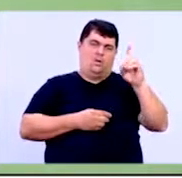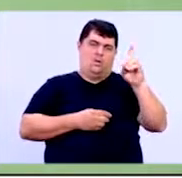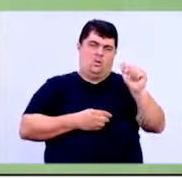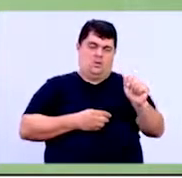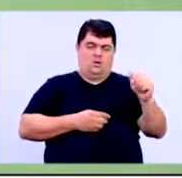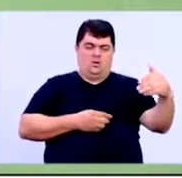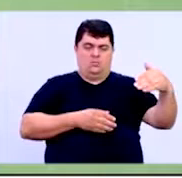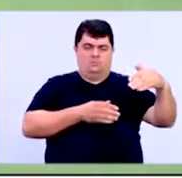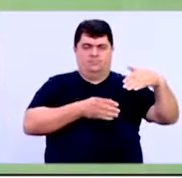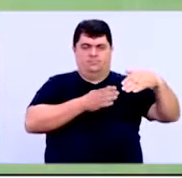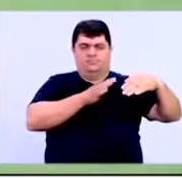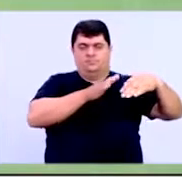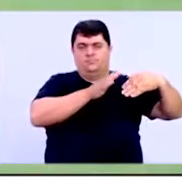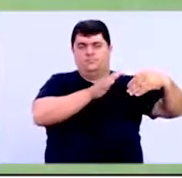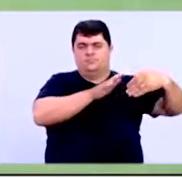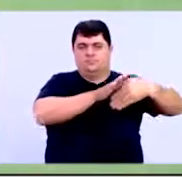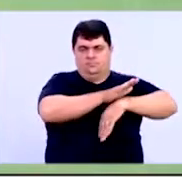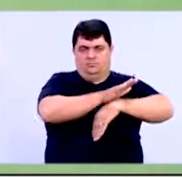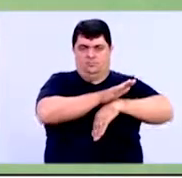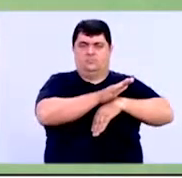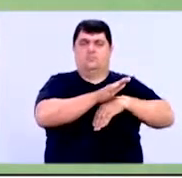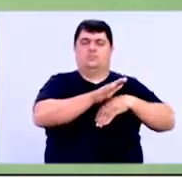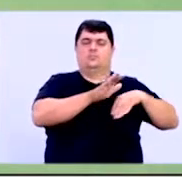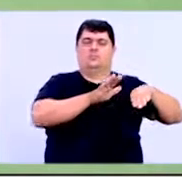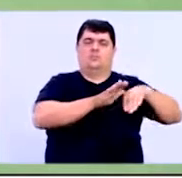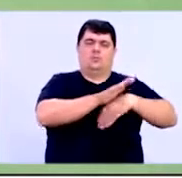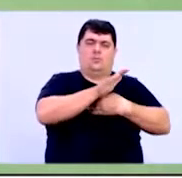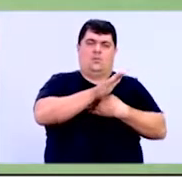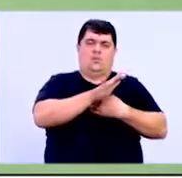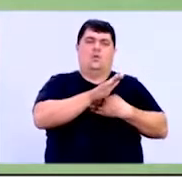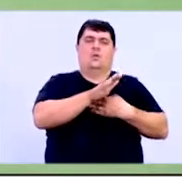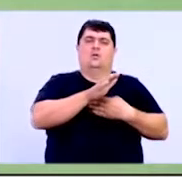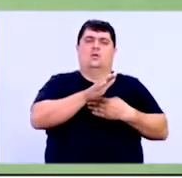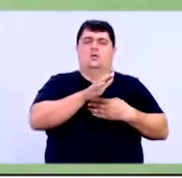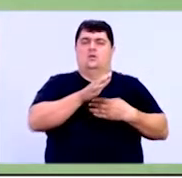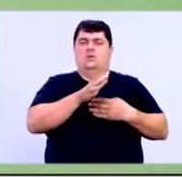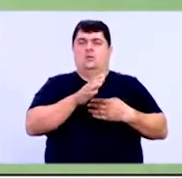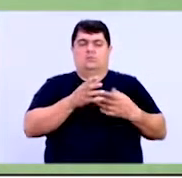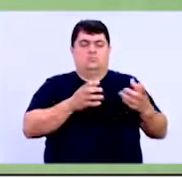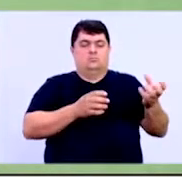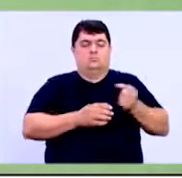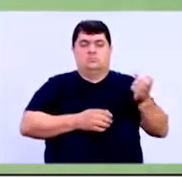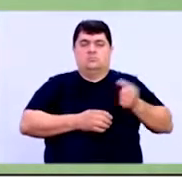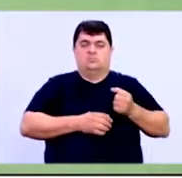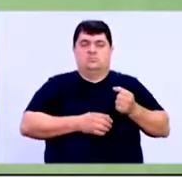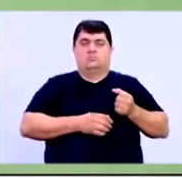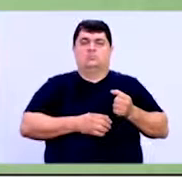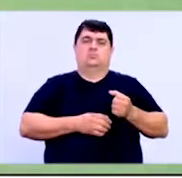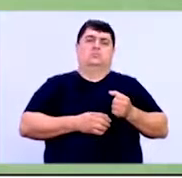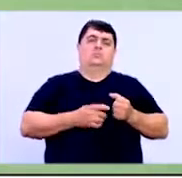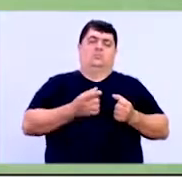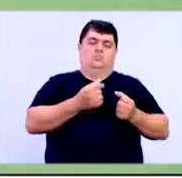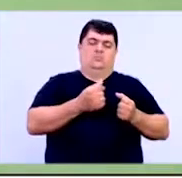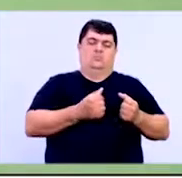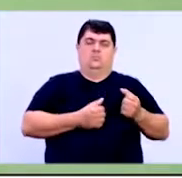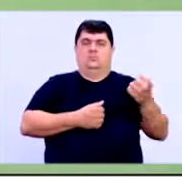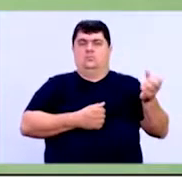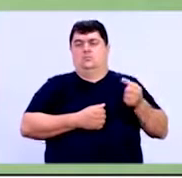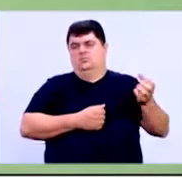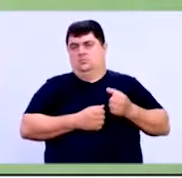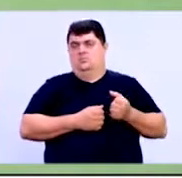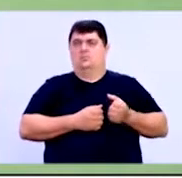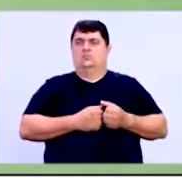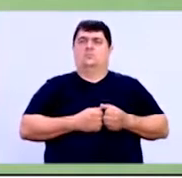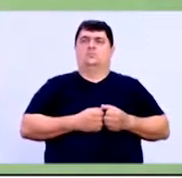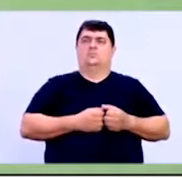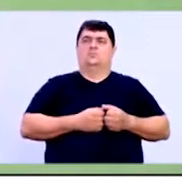Quando eu estou falando, o fluxo tem duas naturezas, recebimentos e entrada é a mesma coisa. Recebimentos de recursos financeiros e entradas de recursos